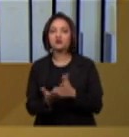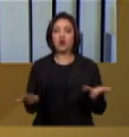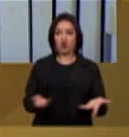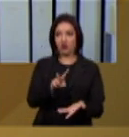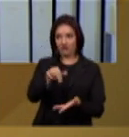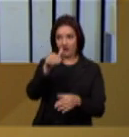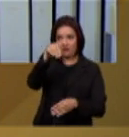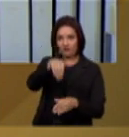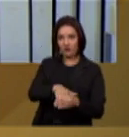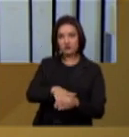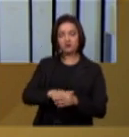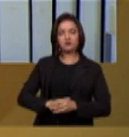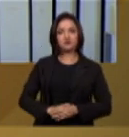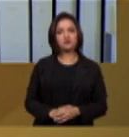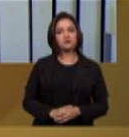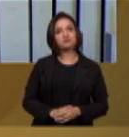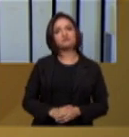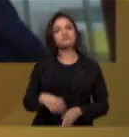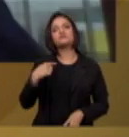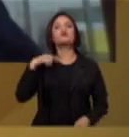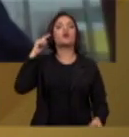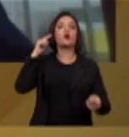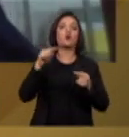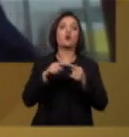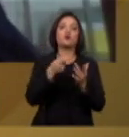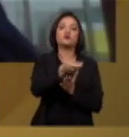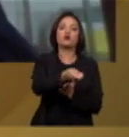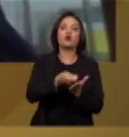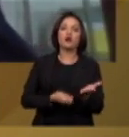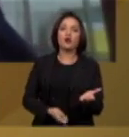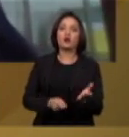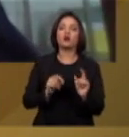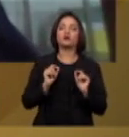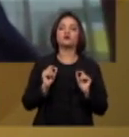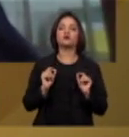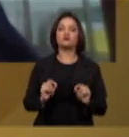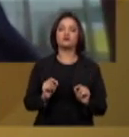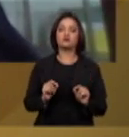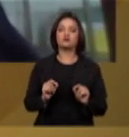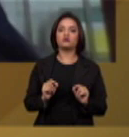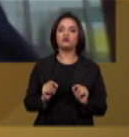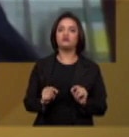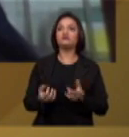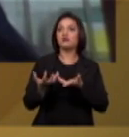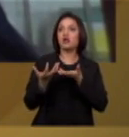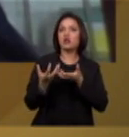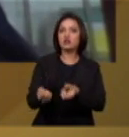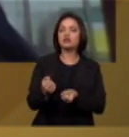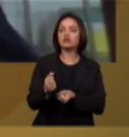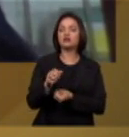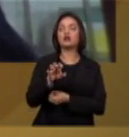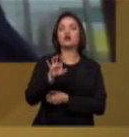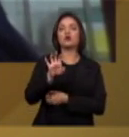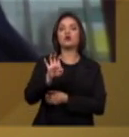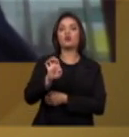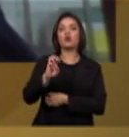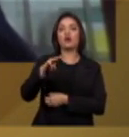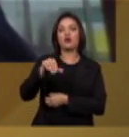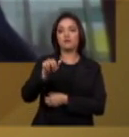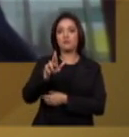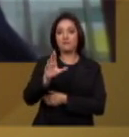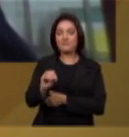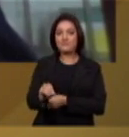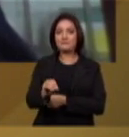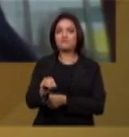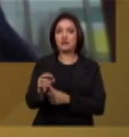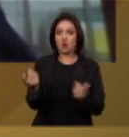Presidente, eu estou acompanhando o relator no sentido de conhecer e dar provimento aos embargos de divergência, de